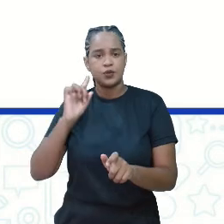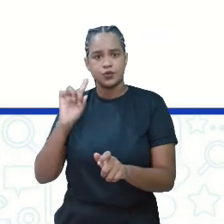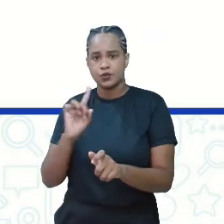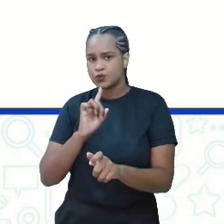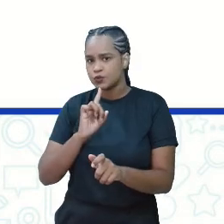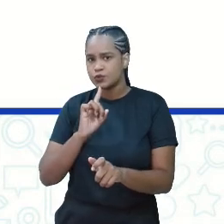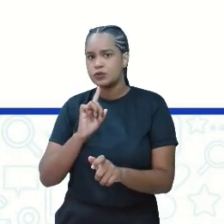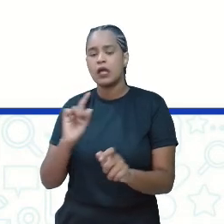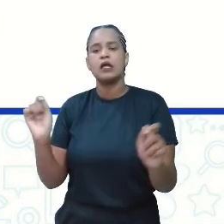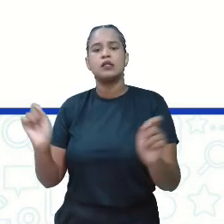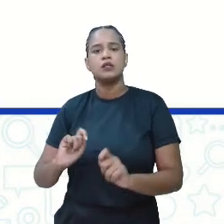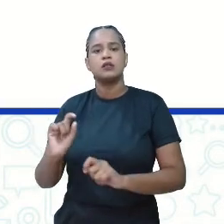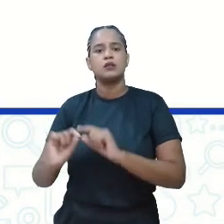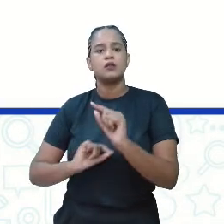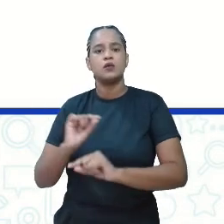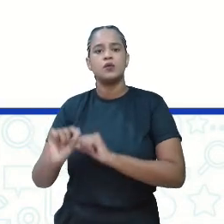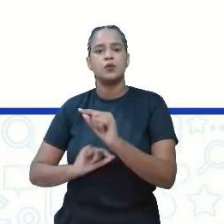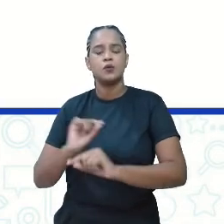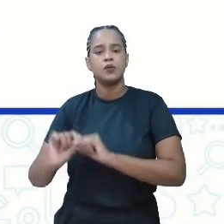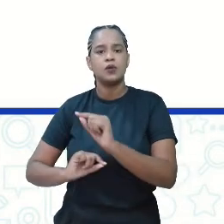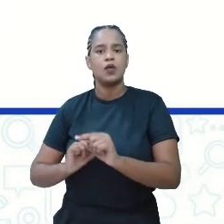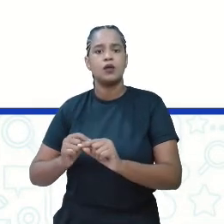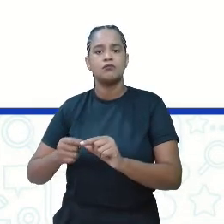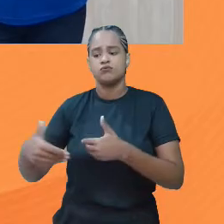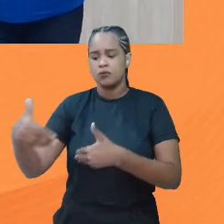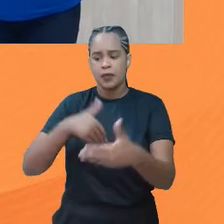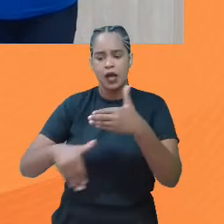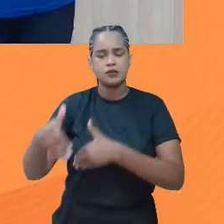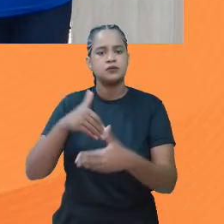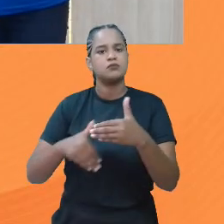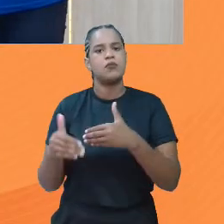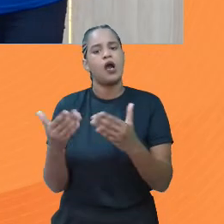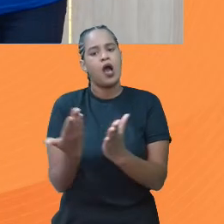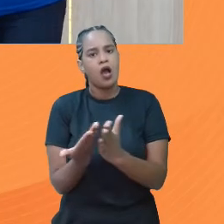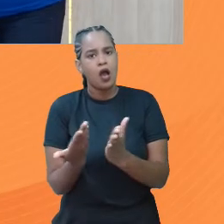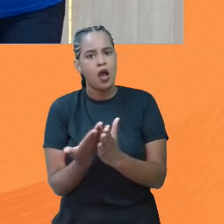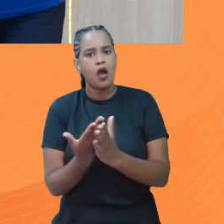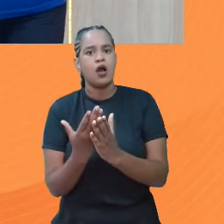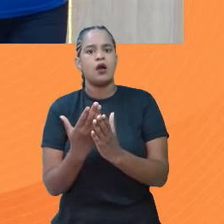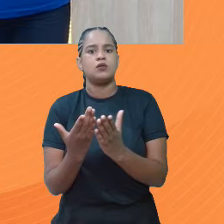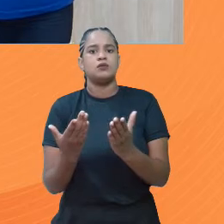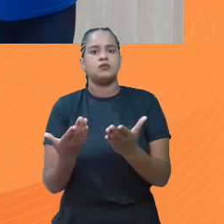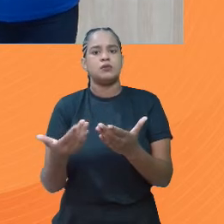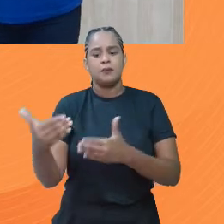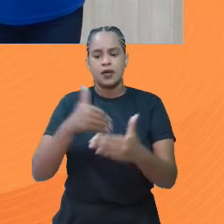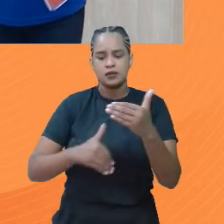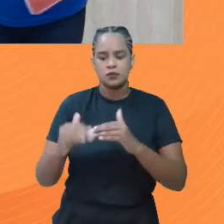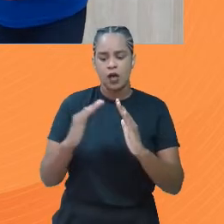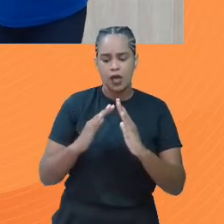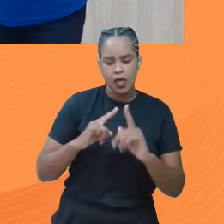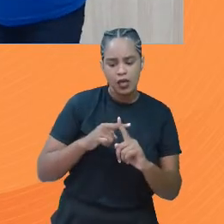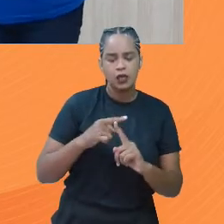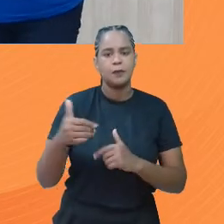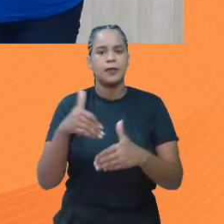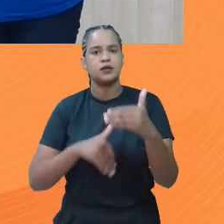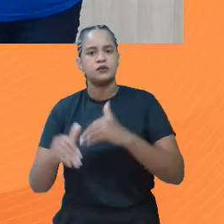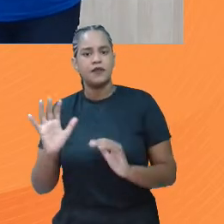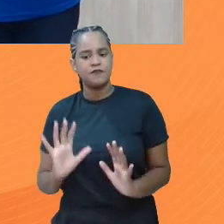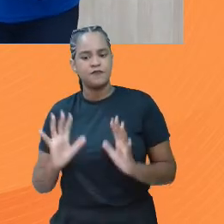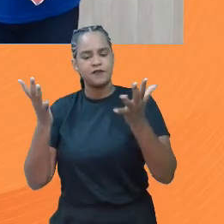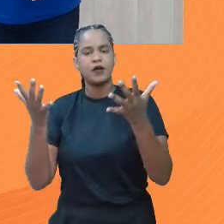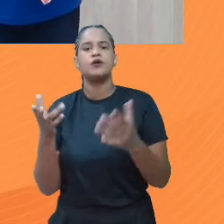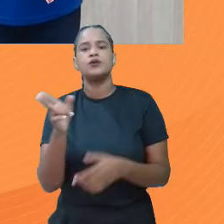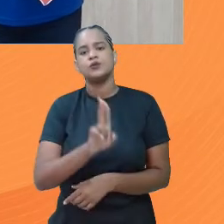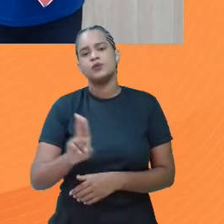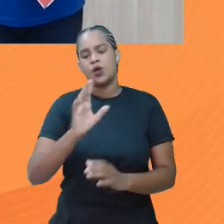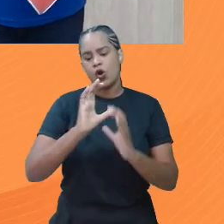surdez, elas possam participar da nossa aula, participar do culto, participar de festas, através